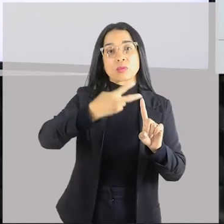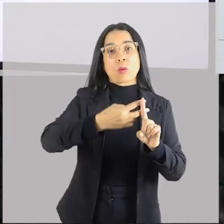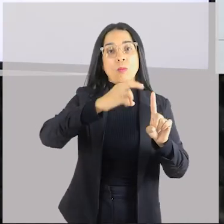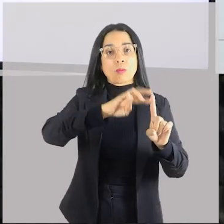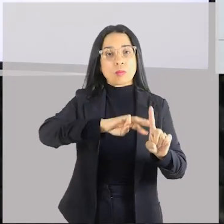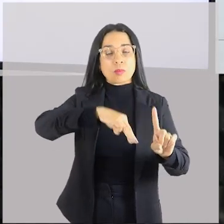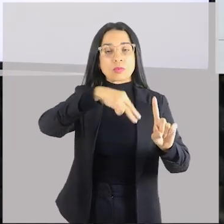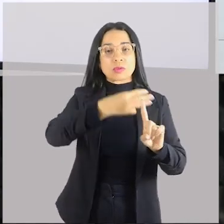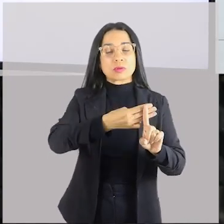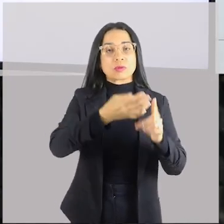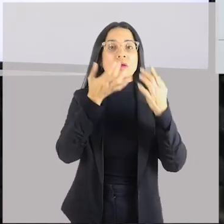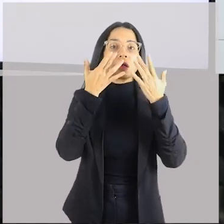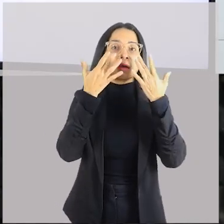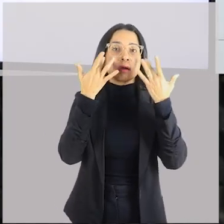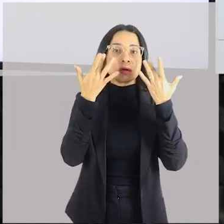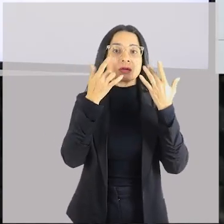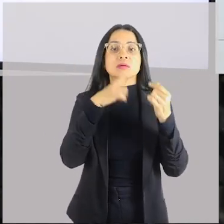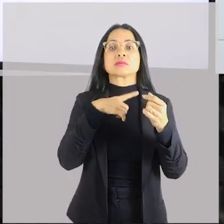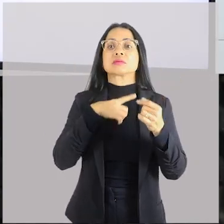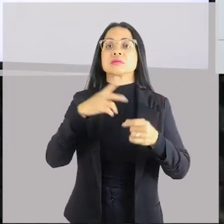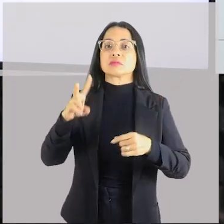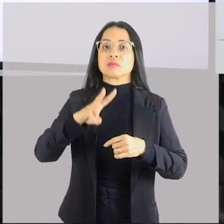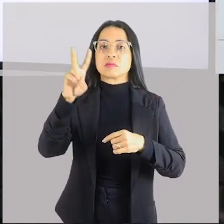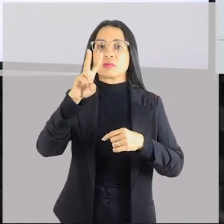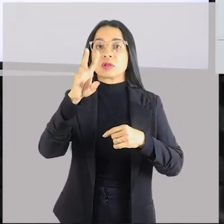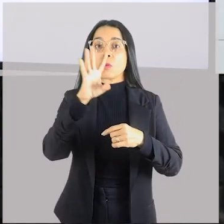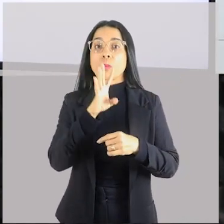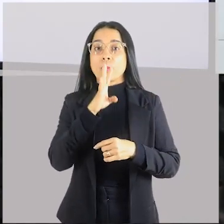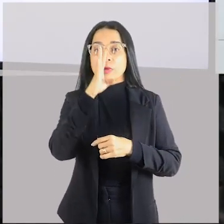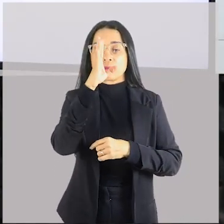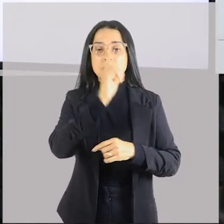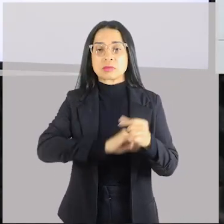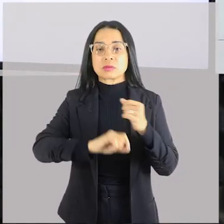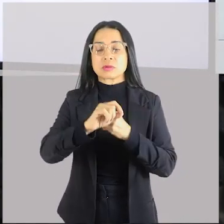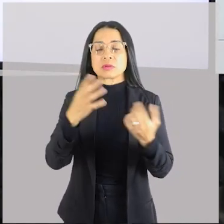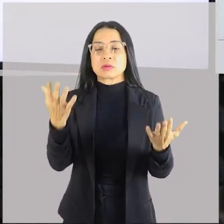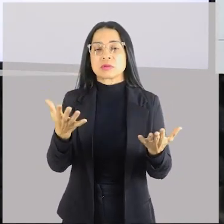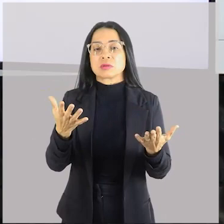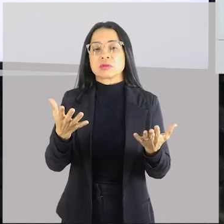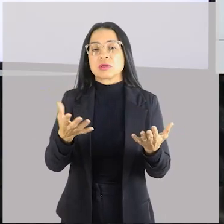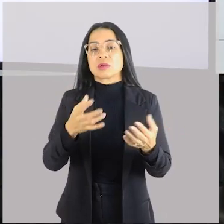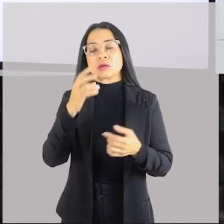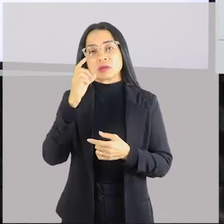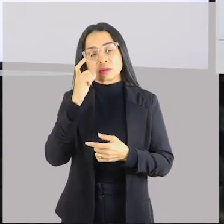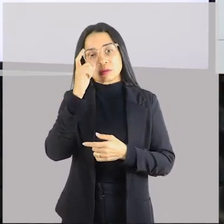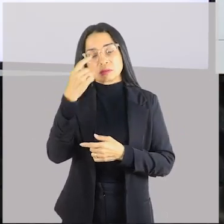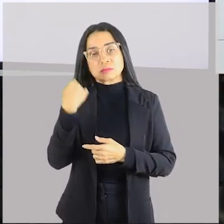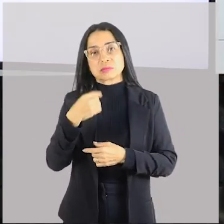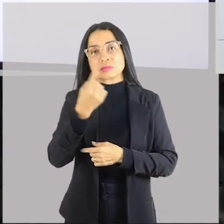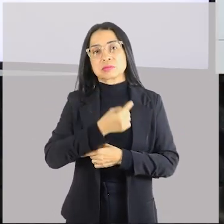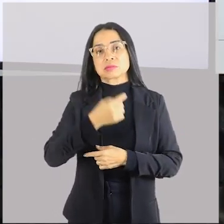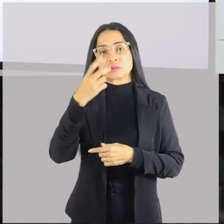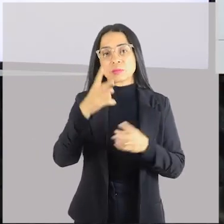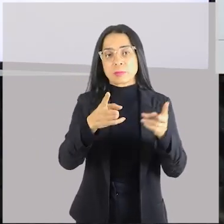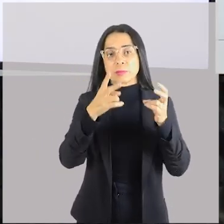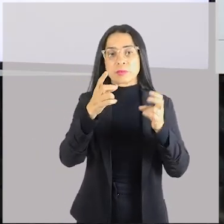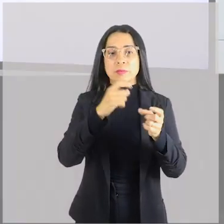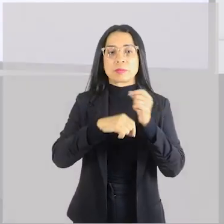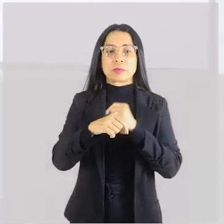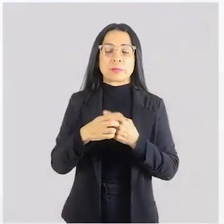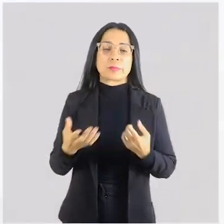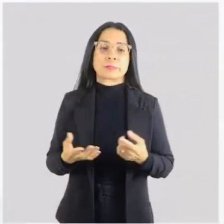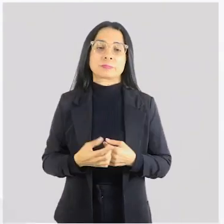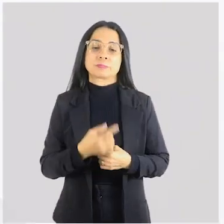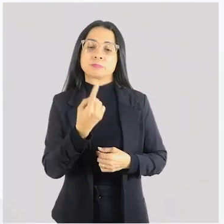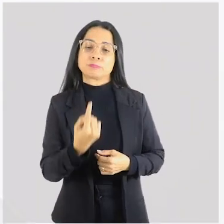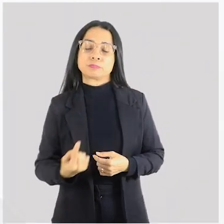a arte tem um valor absurdo e é interessante de perceber quando entende isso mas Professor Por que que o quadro é feito dessa maneira então vamos